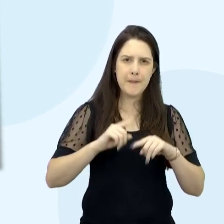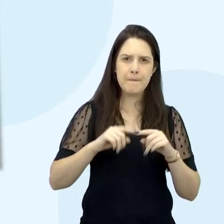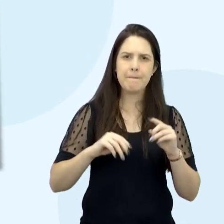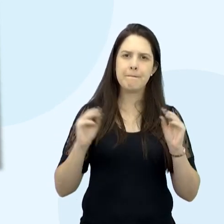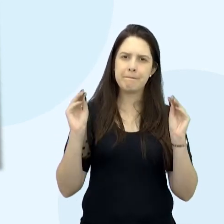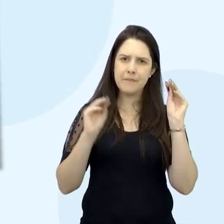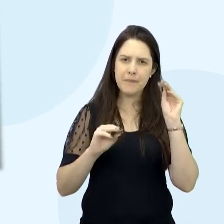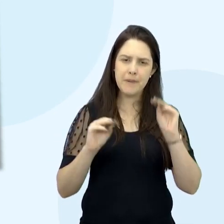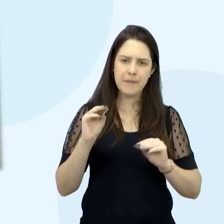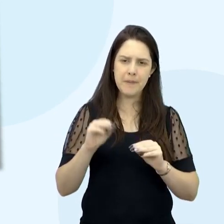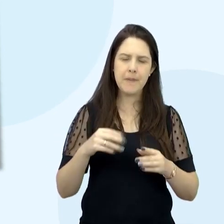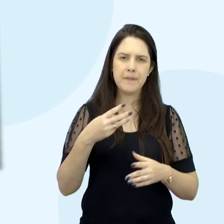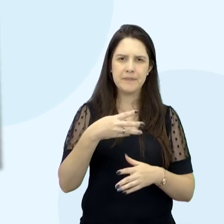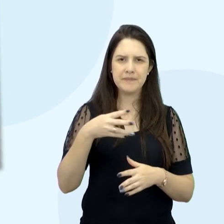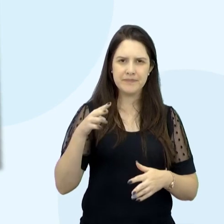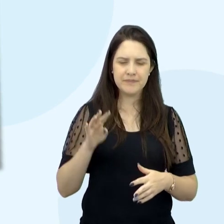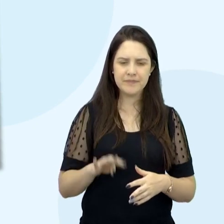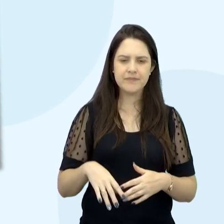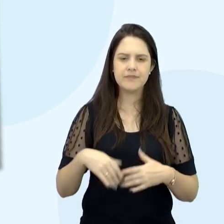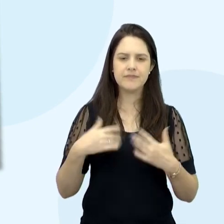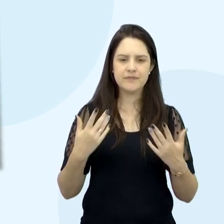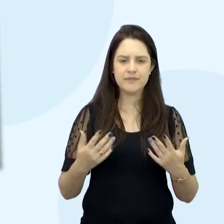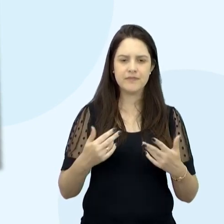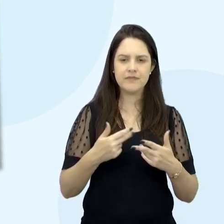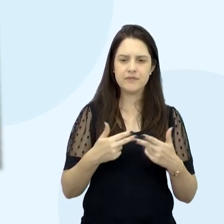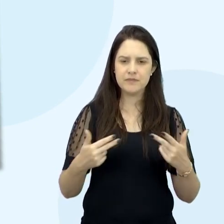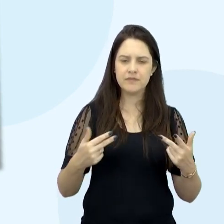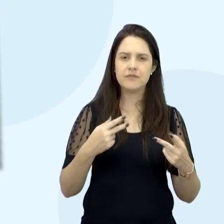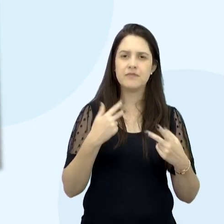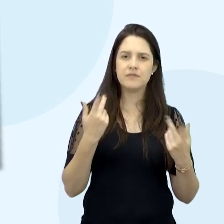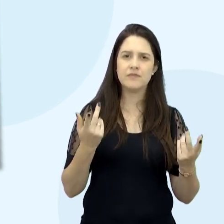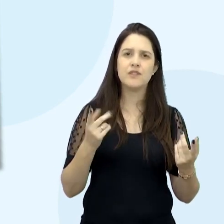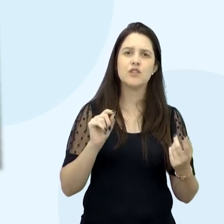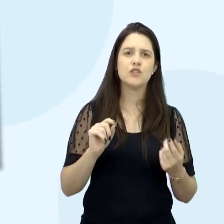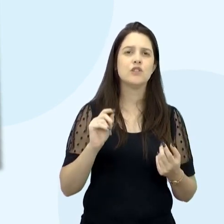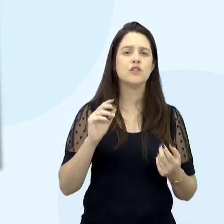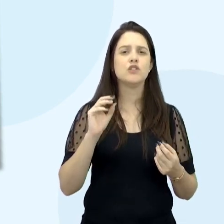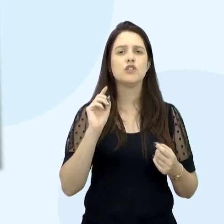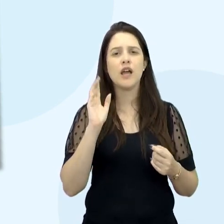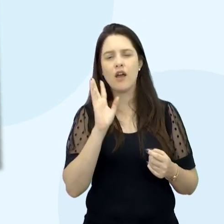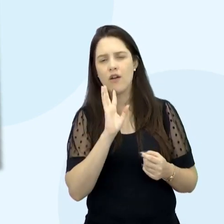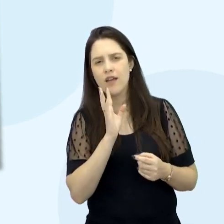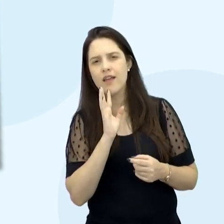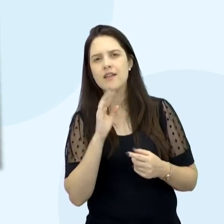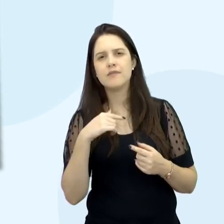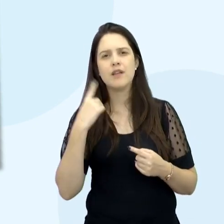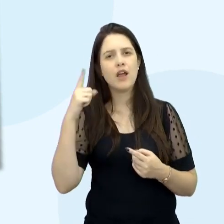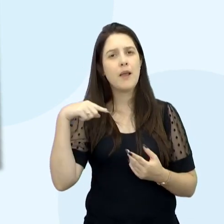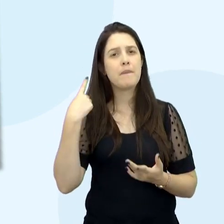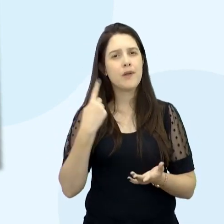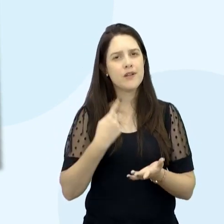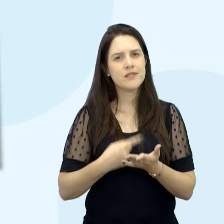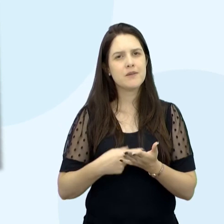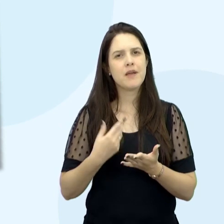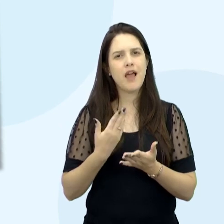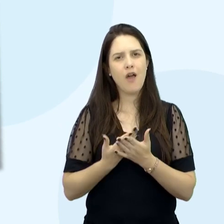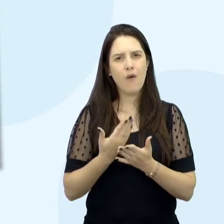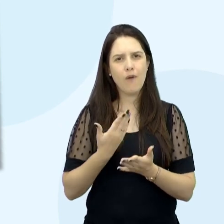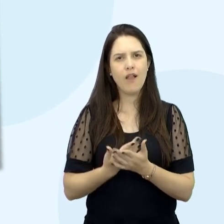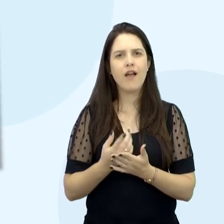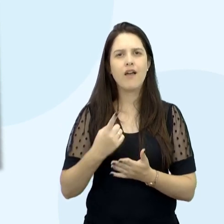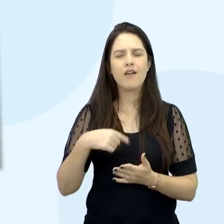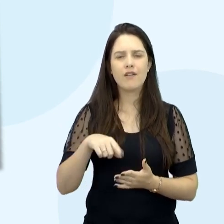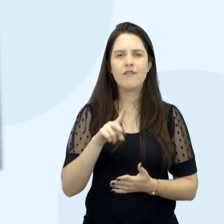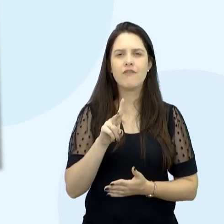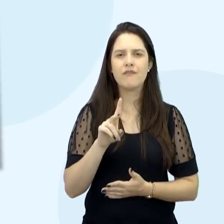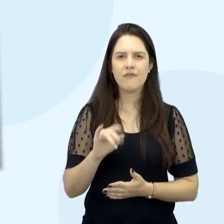Excel. Para muitos aí é novo, para outros já conhecem. E a próxima aula, né? Então a próxima aula a gente já